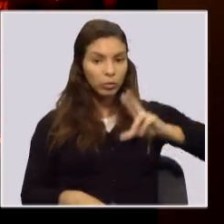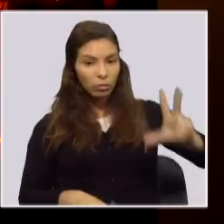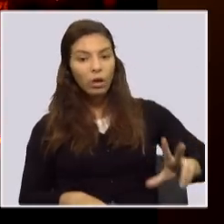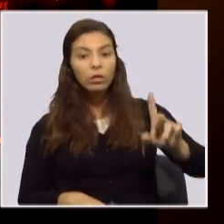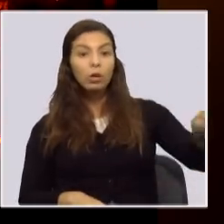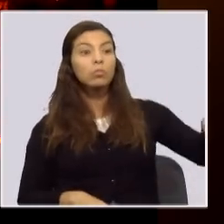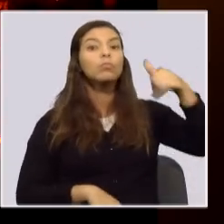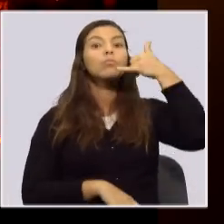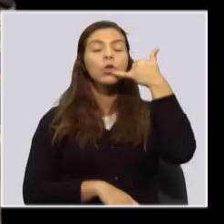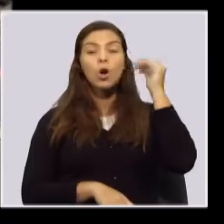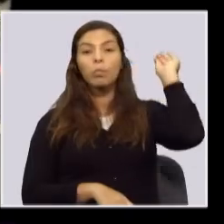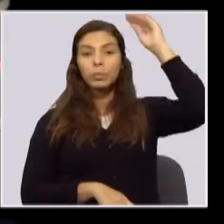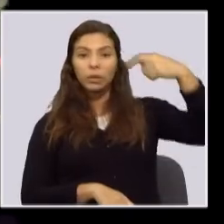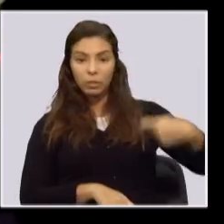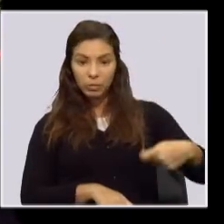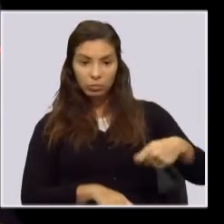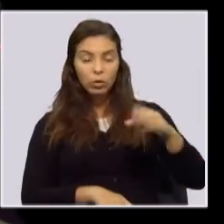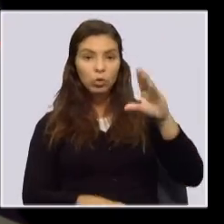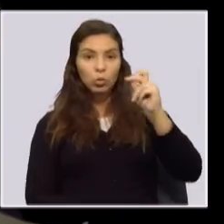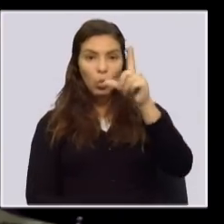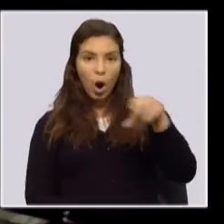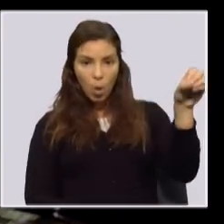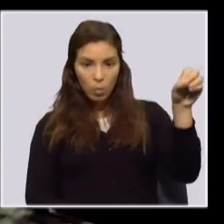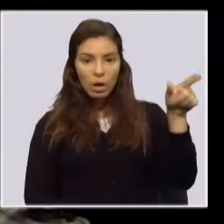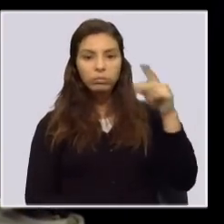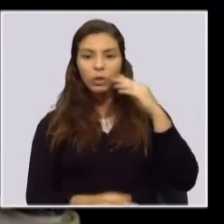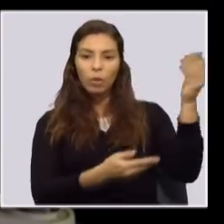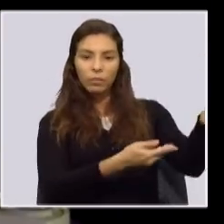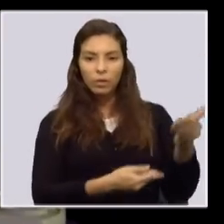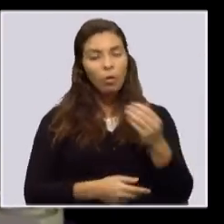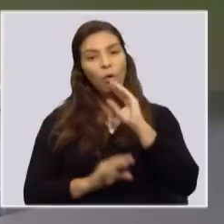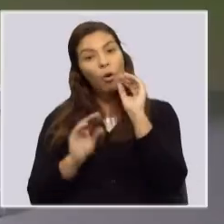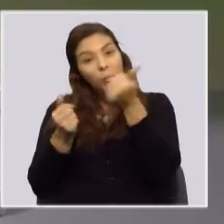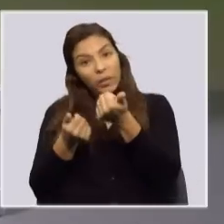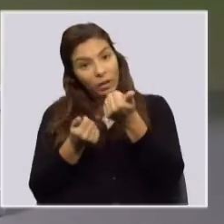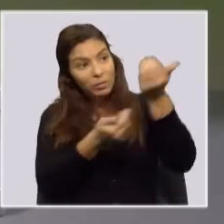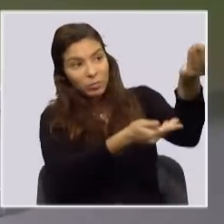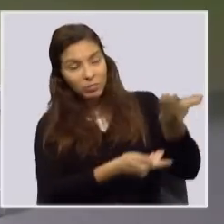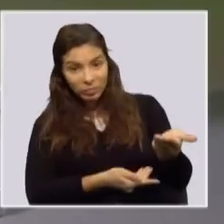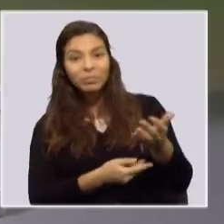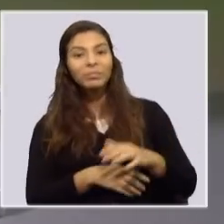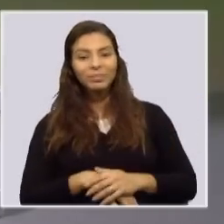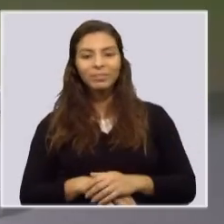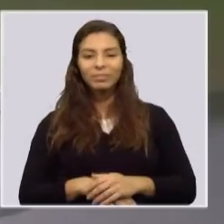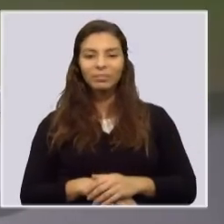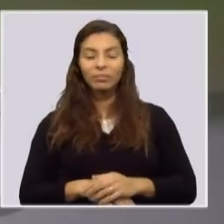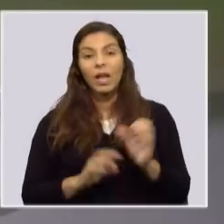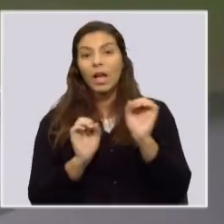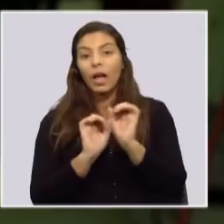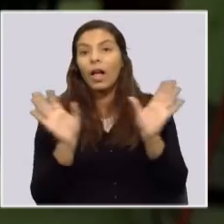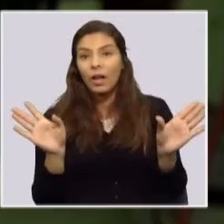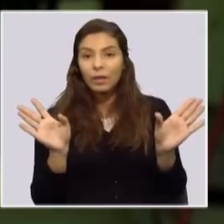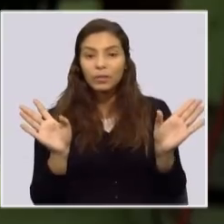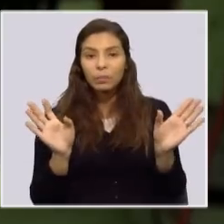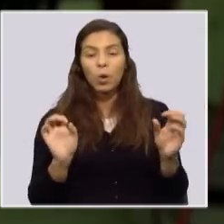ainda teve tempo para atender uma chamada do Presidente da República. João Porfírio é o meu convidado do Panorâmica. Obrigado por estares aqui comigo.